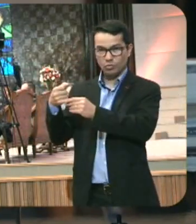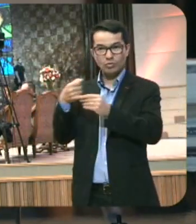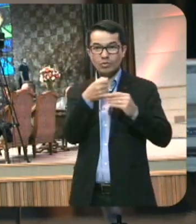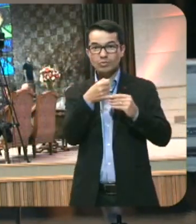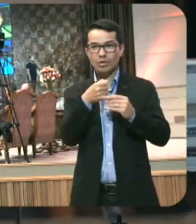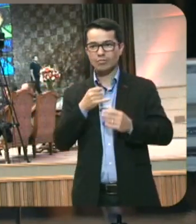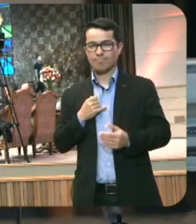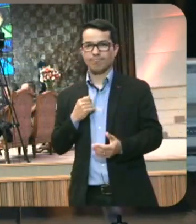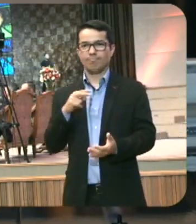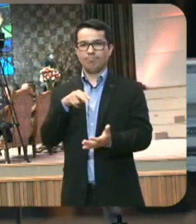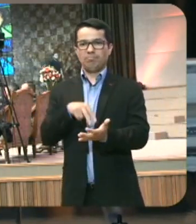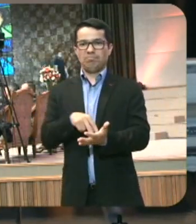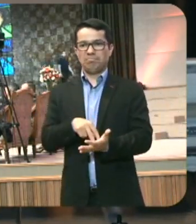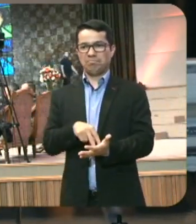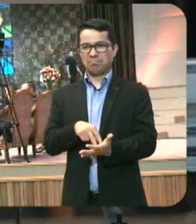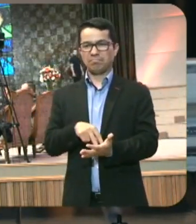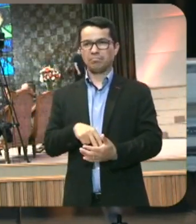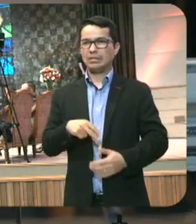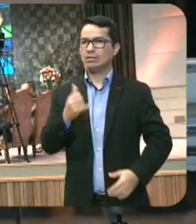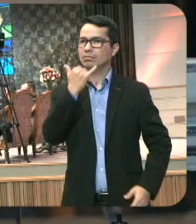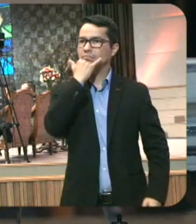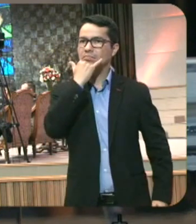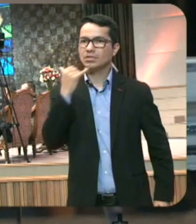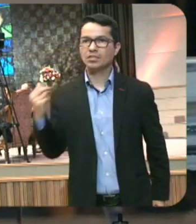não posso.